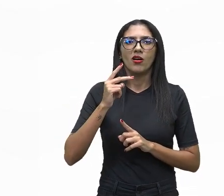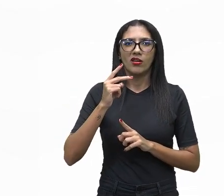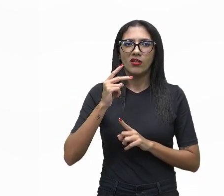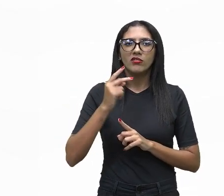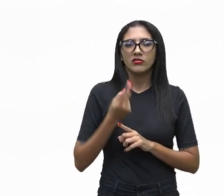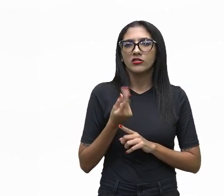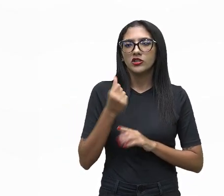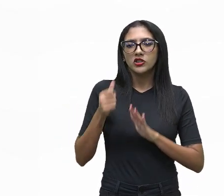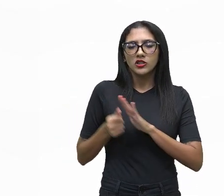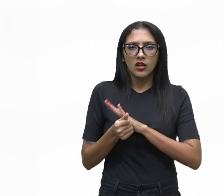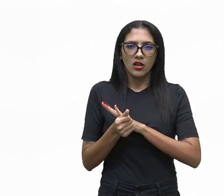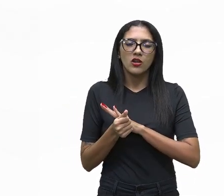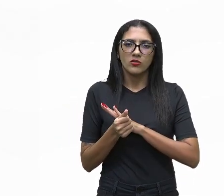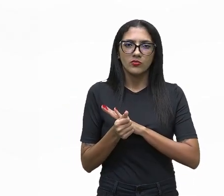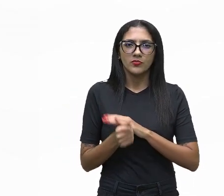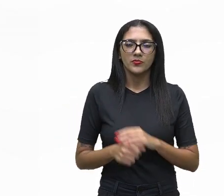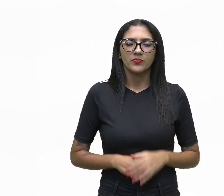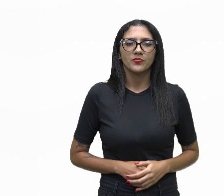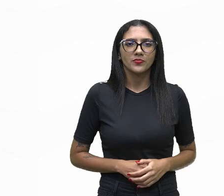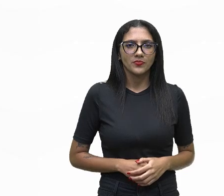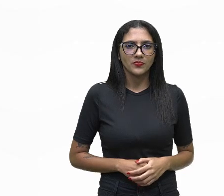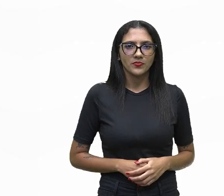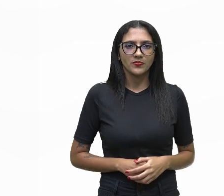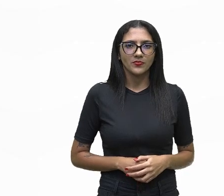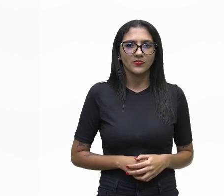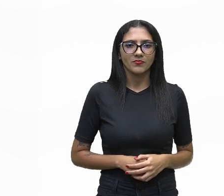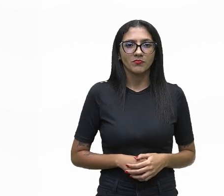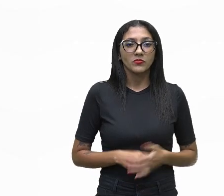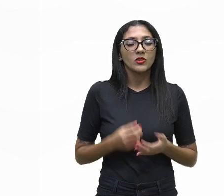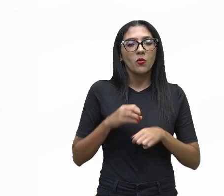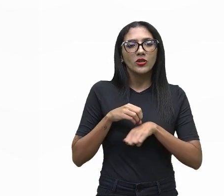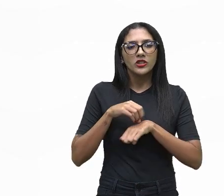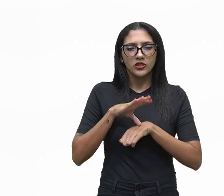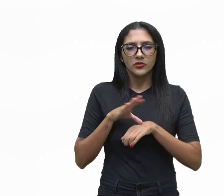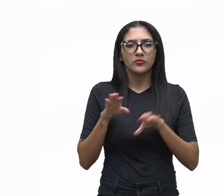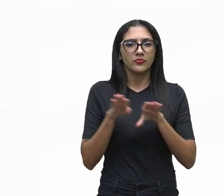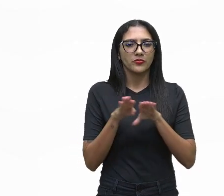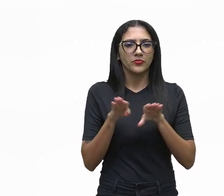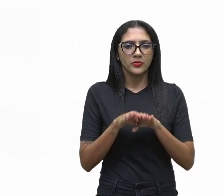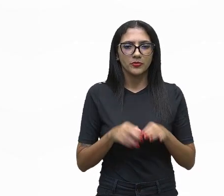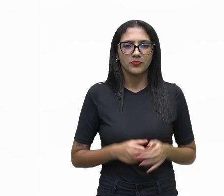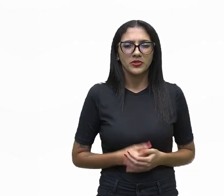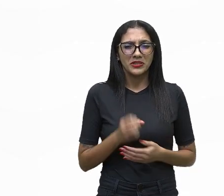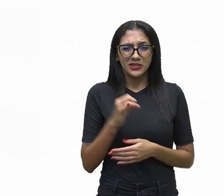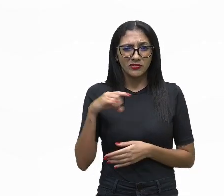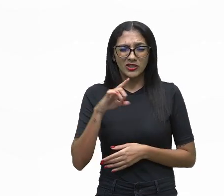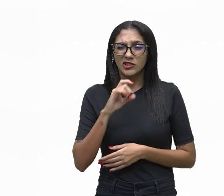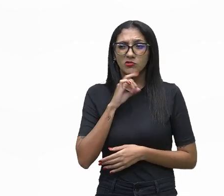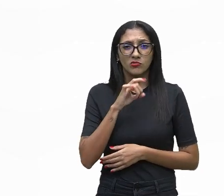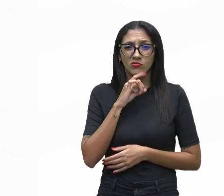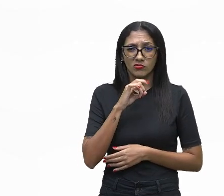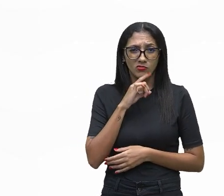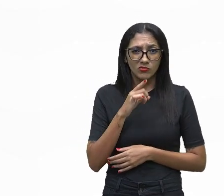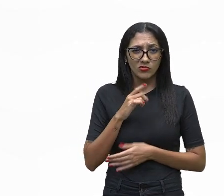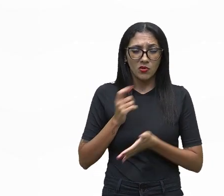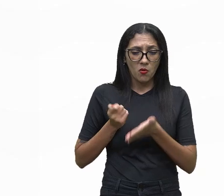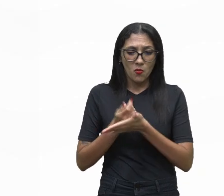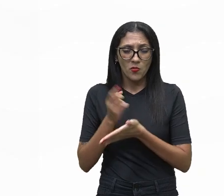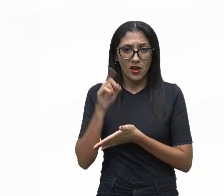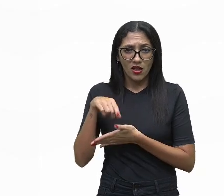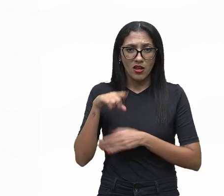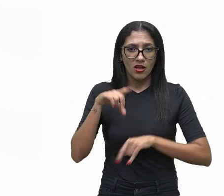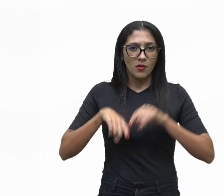para pagar aquilo ali que você deseja. Então, a dica também é, se você não tem dinheiro para comprar aquele